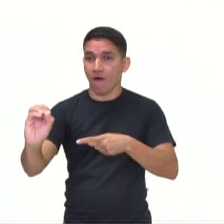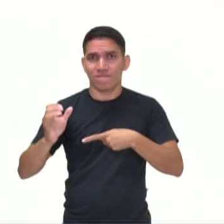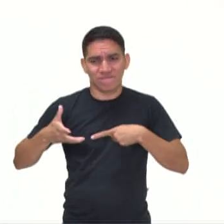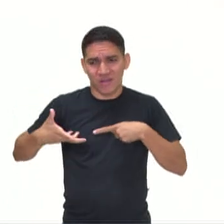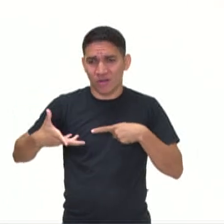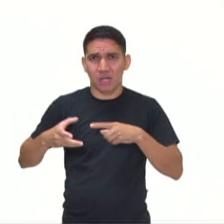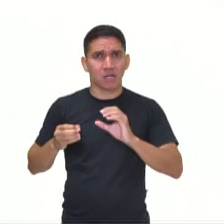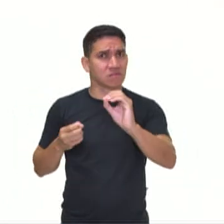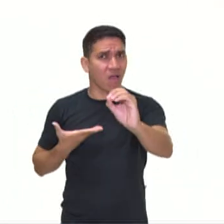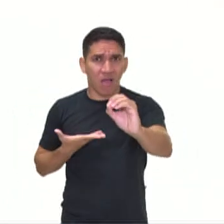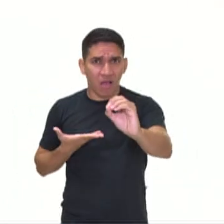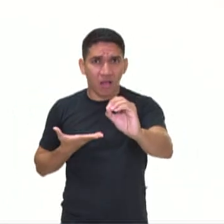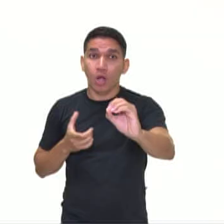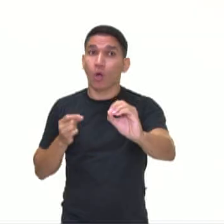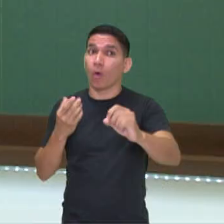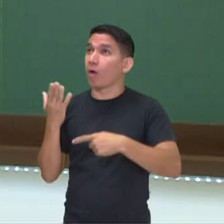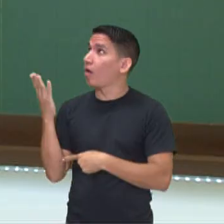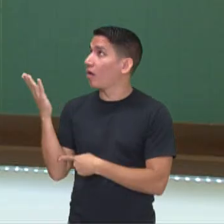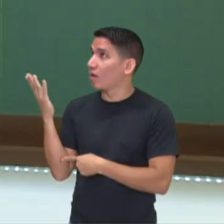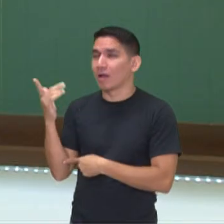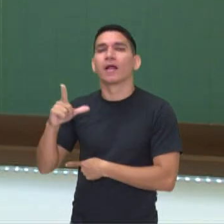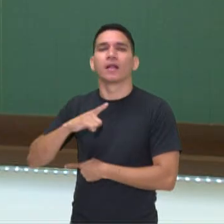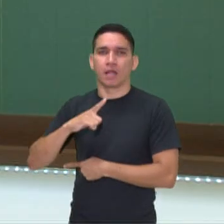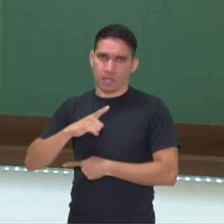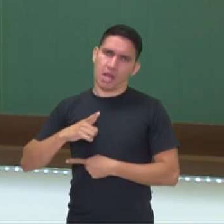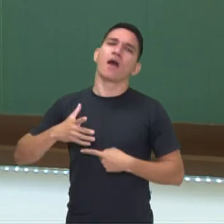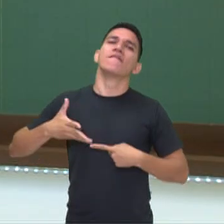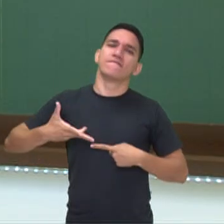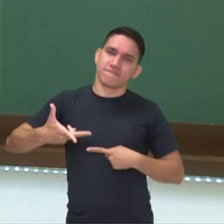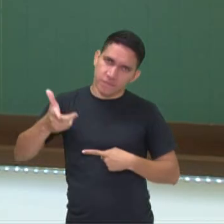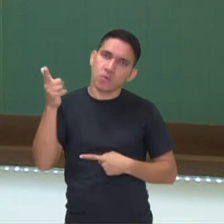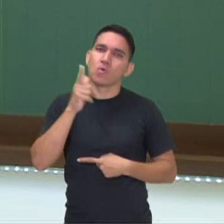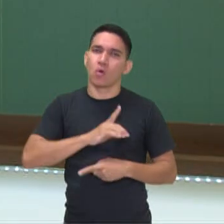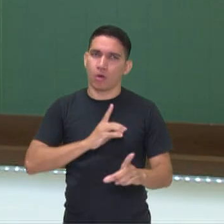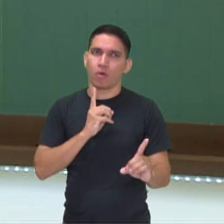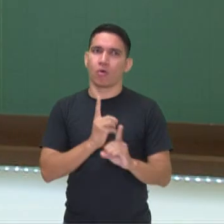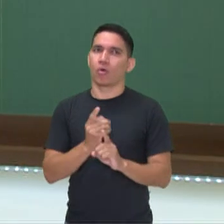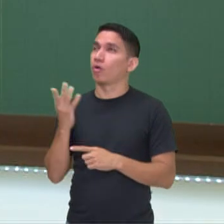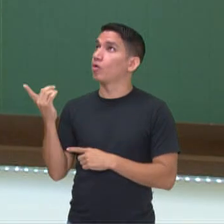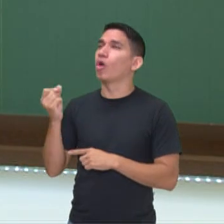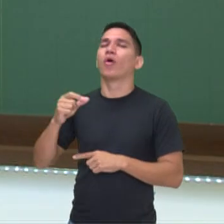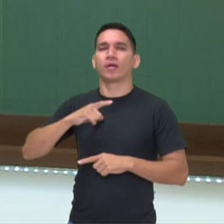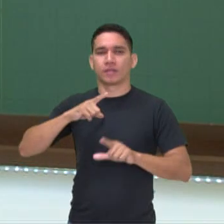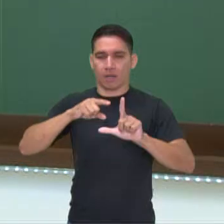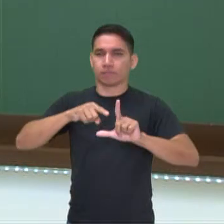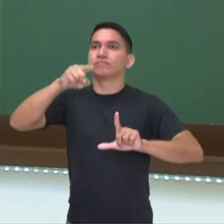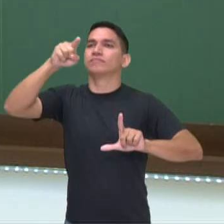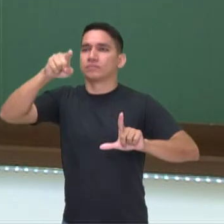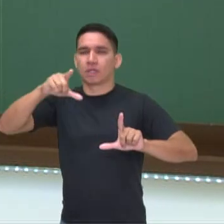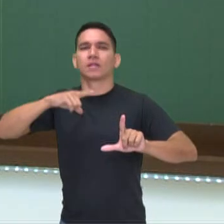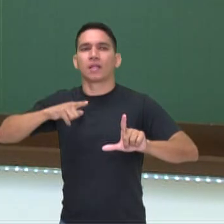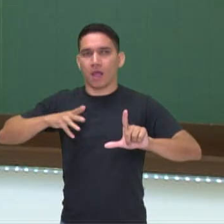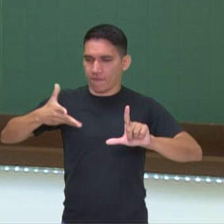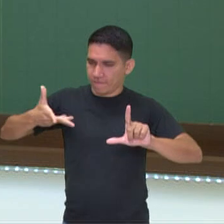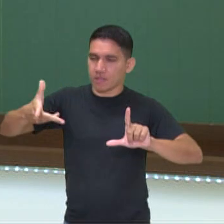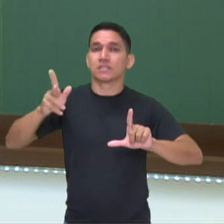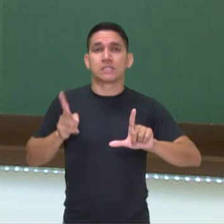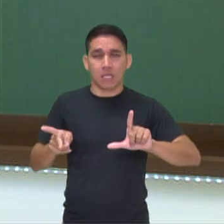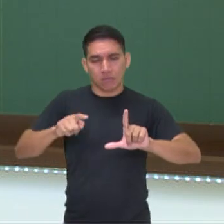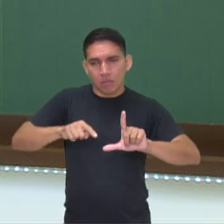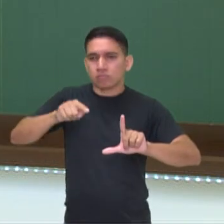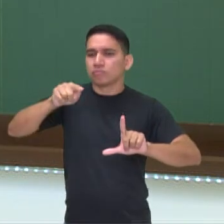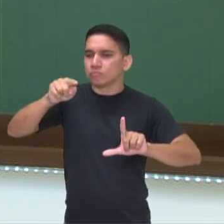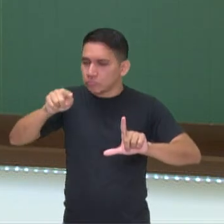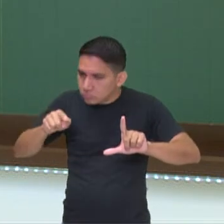né, gente? Tá vendo? Aqui ainda a gente tem uma velocidade, né? Ó, aqui também a gente sempre tá encontrando ali